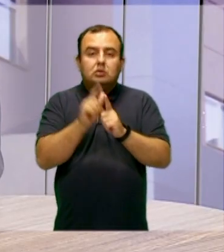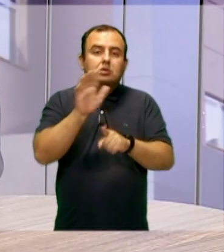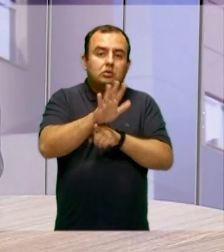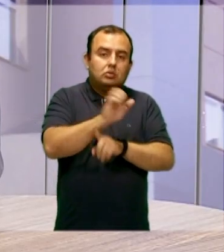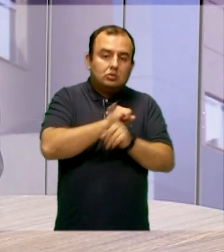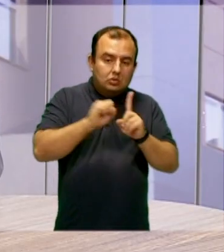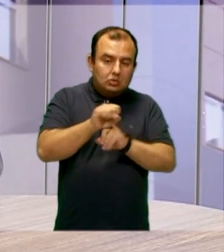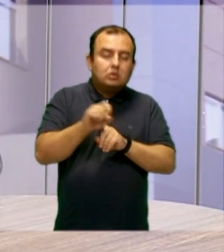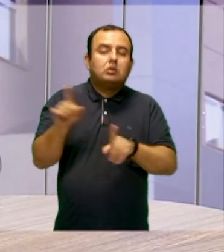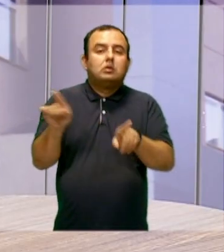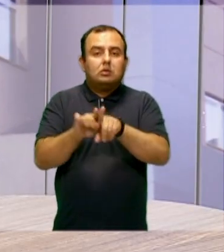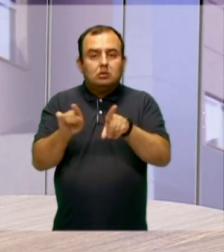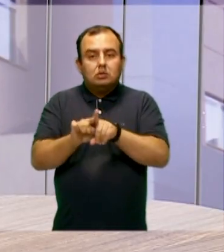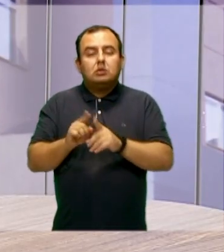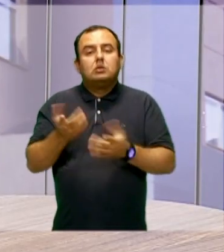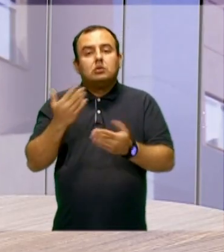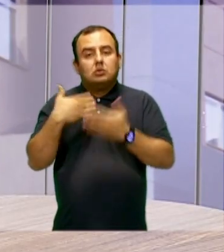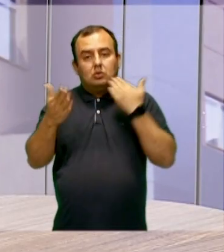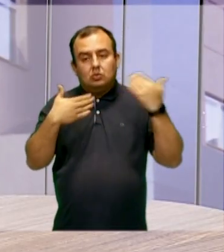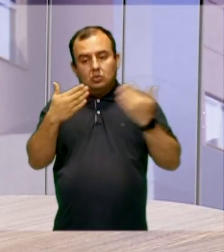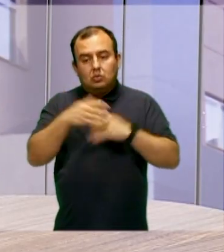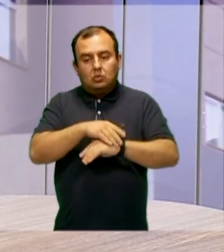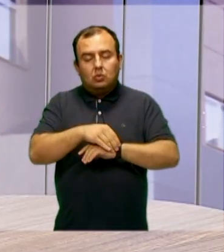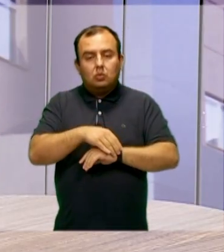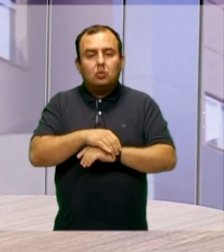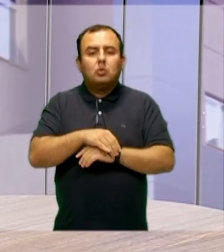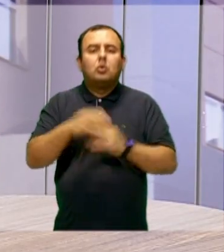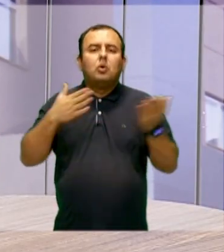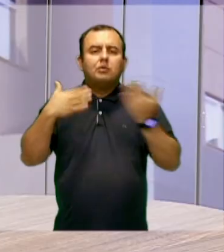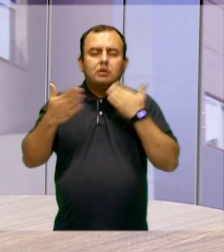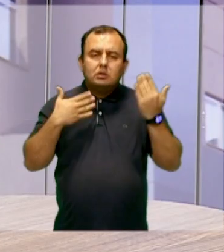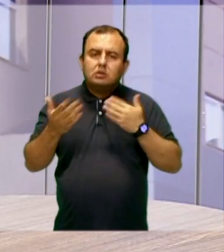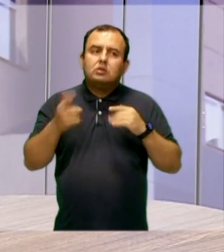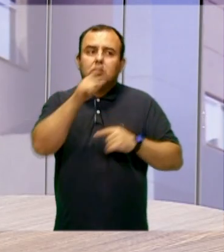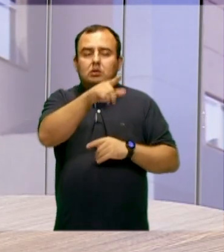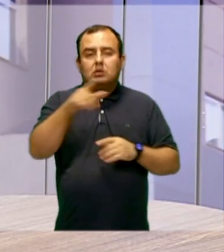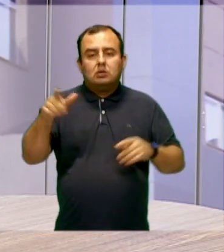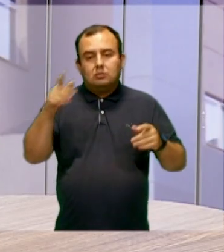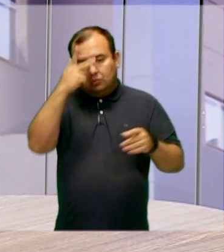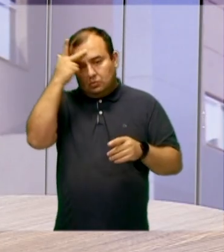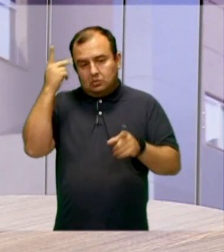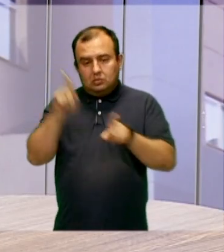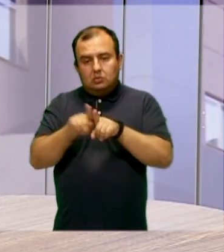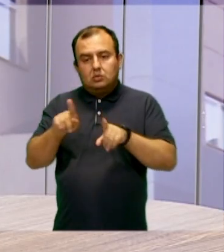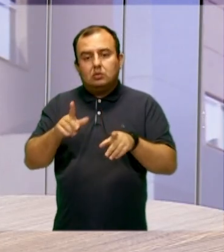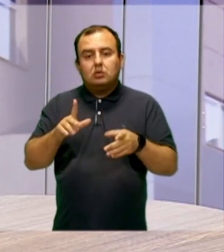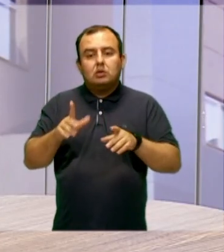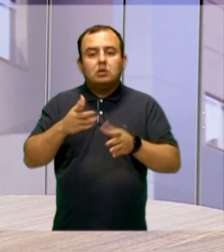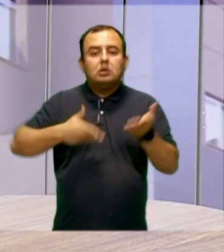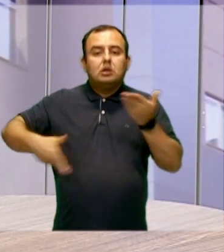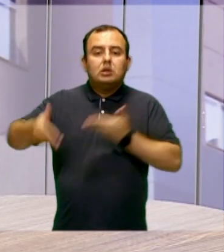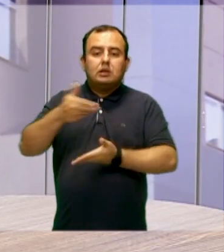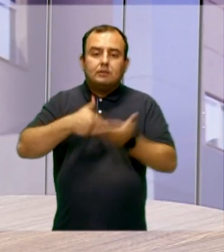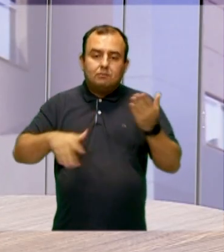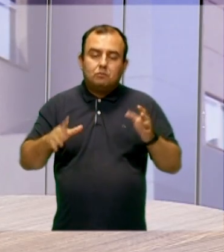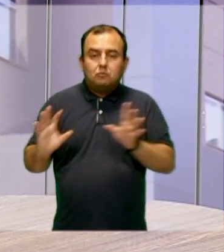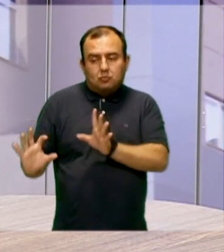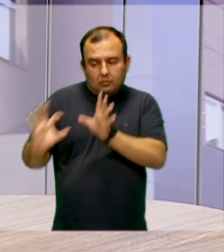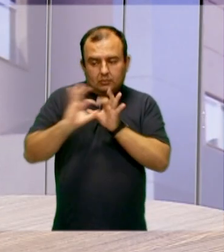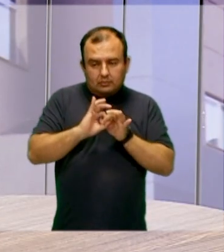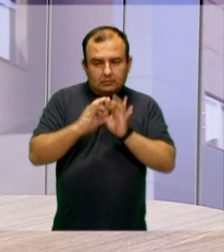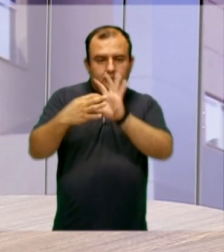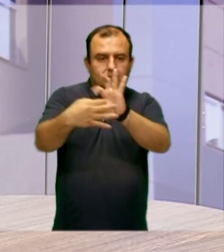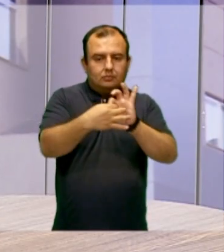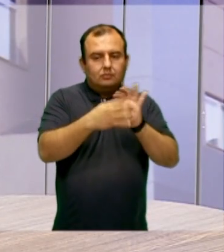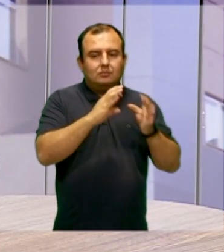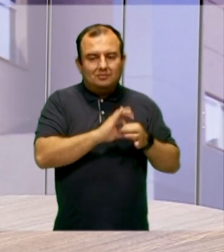as pessoas que vão estar lá conversando com o cidadão na ponta, né? Exatamente. Então, a gente faz esse elo, vamos assim